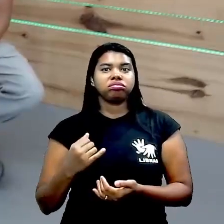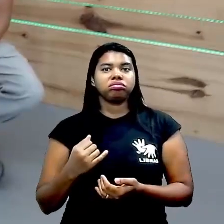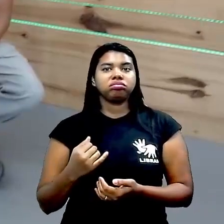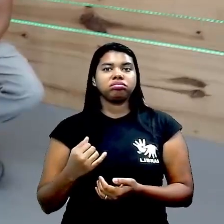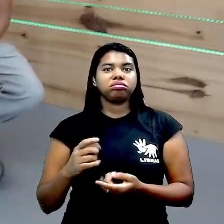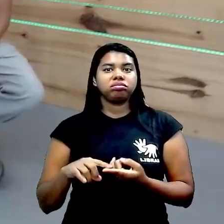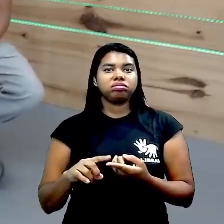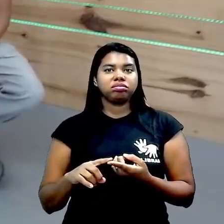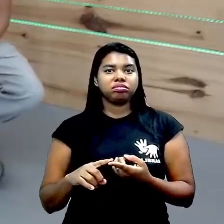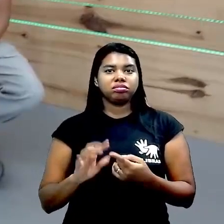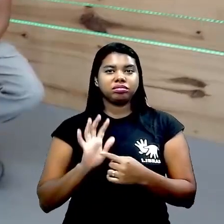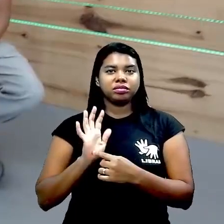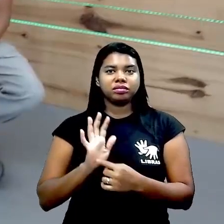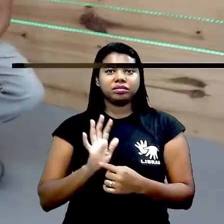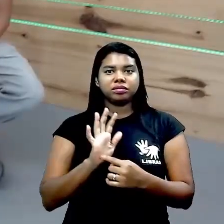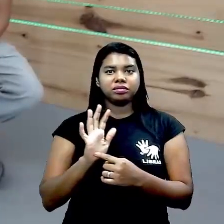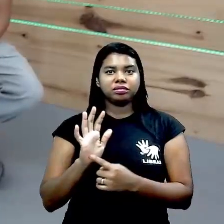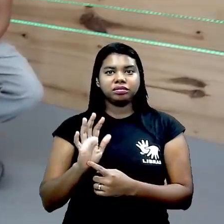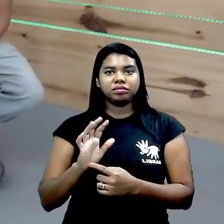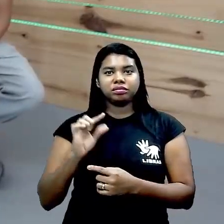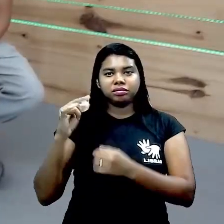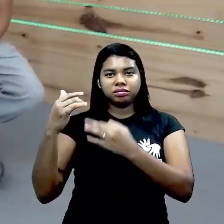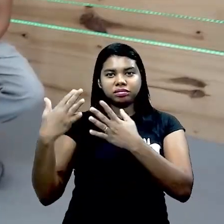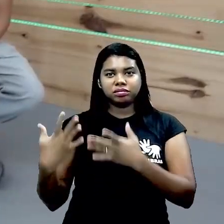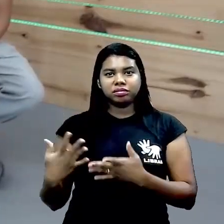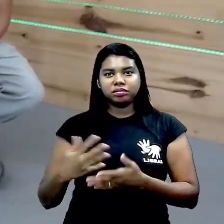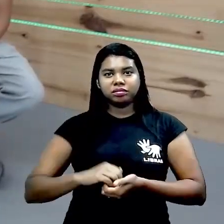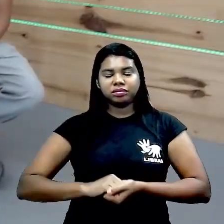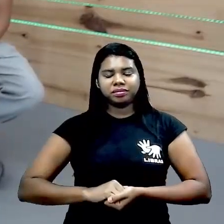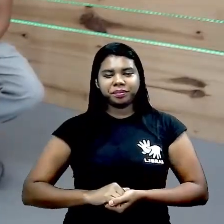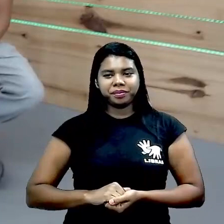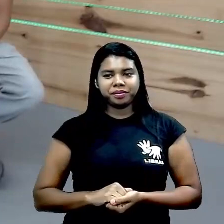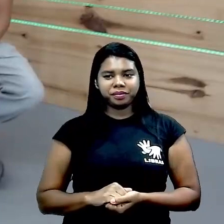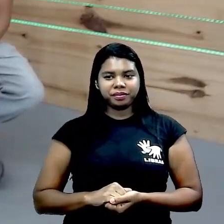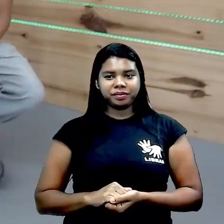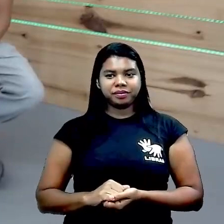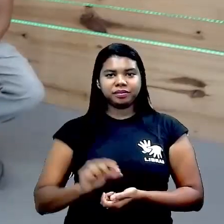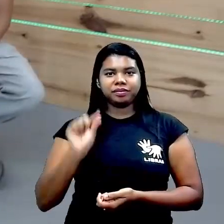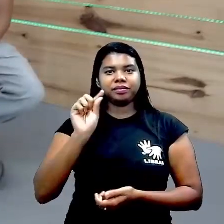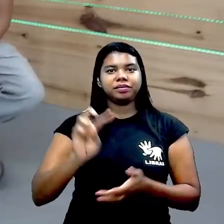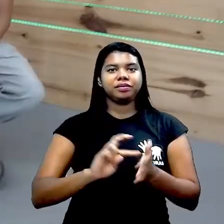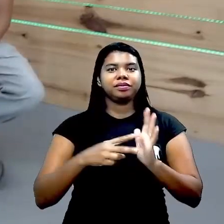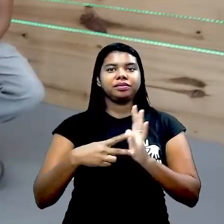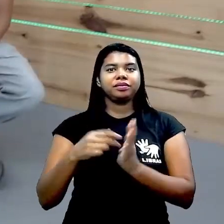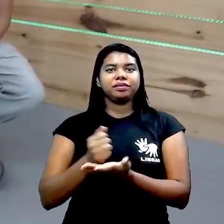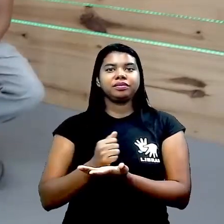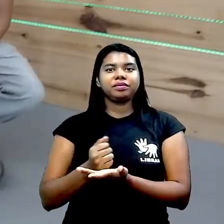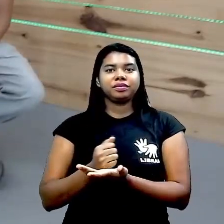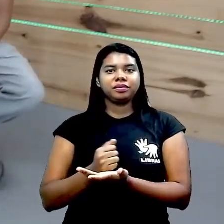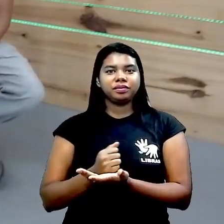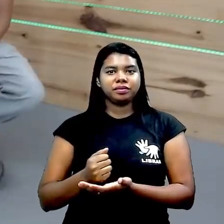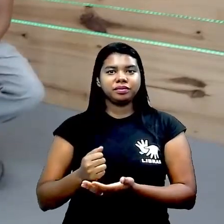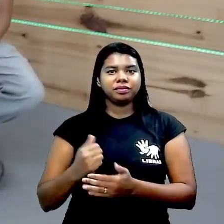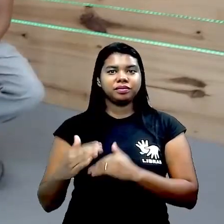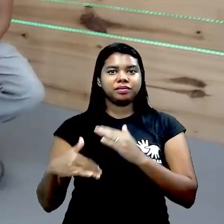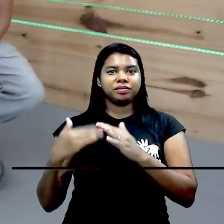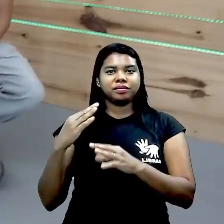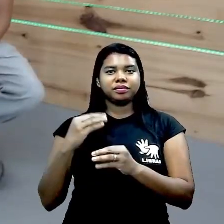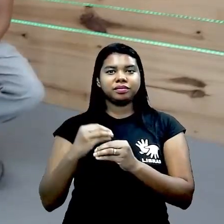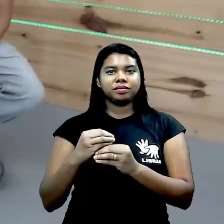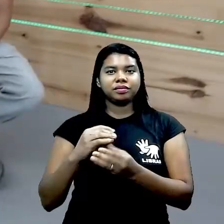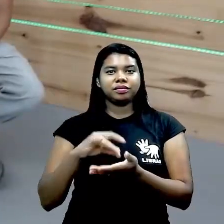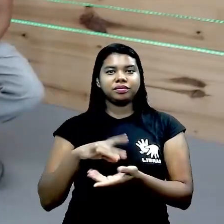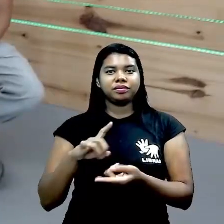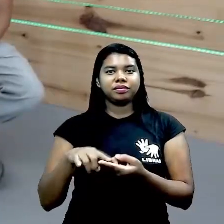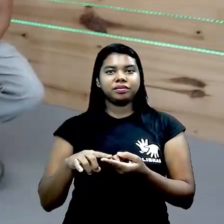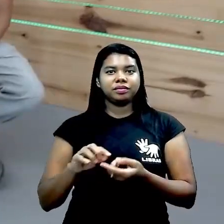se aprende. Mostrou só um pedacinho, né? Só um petisco do que é o mundo dos games, né? O mundo do desenvolvimento.